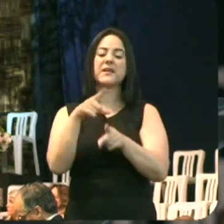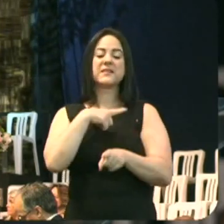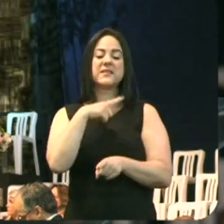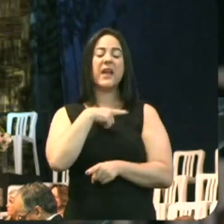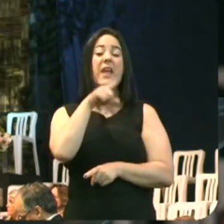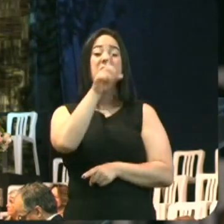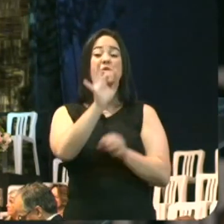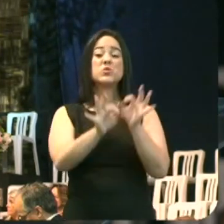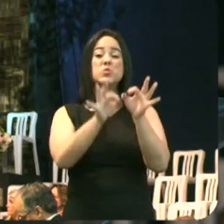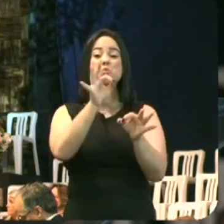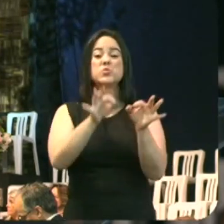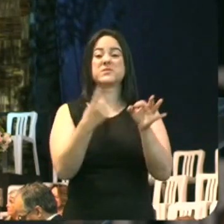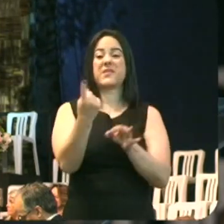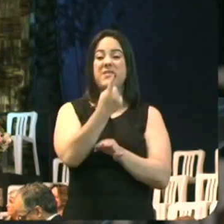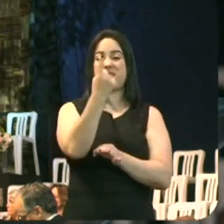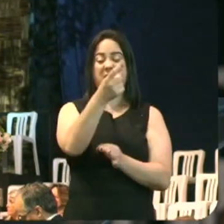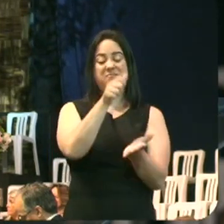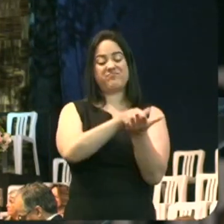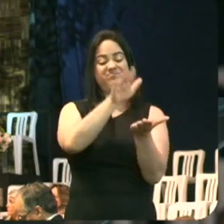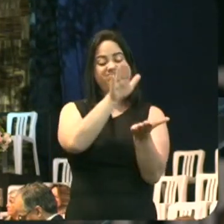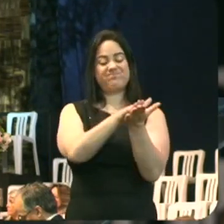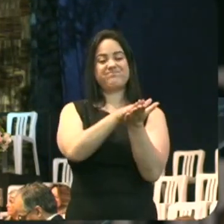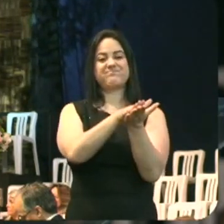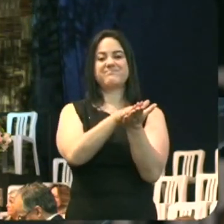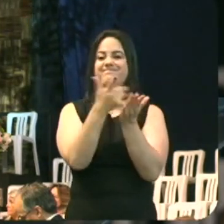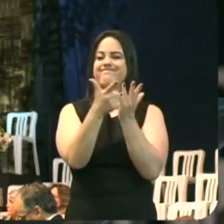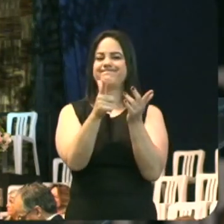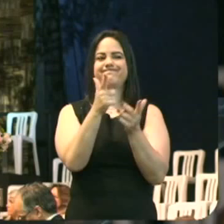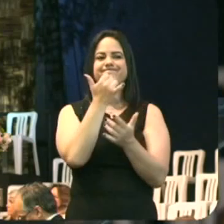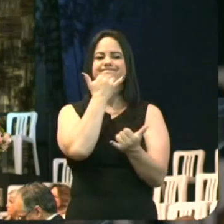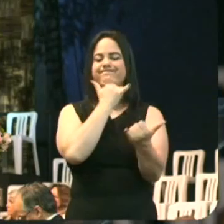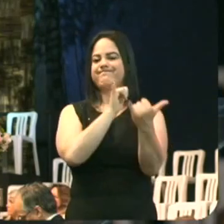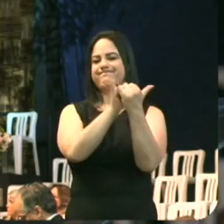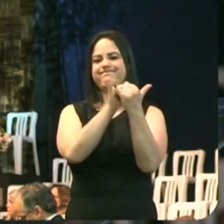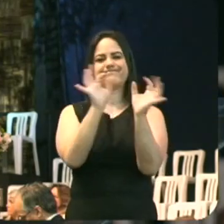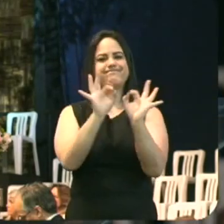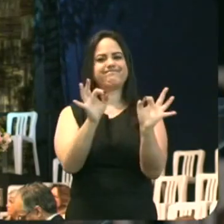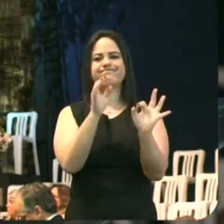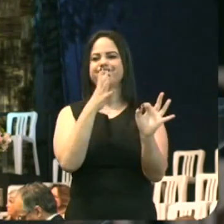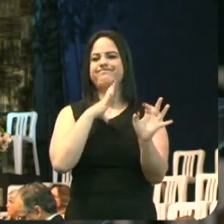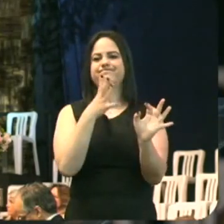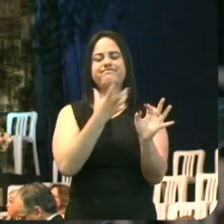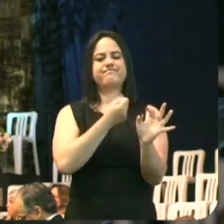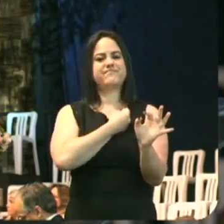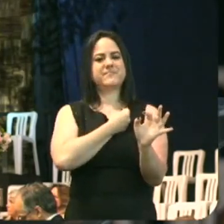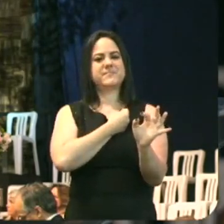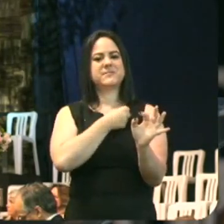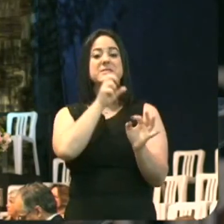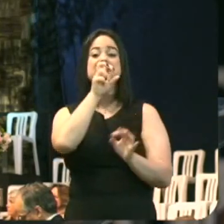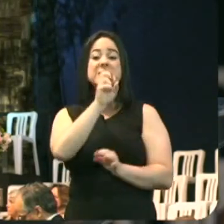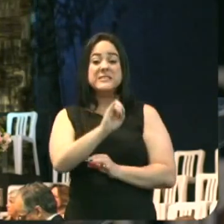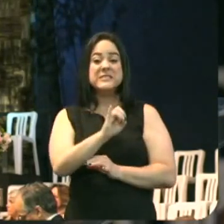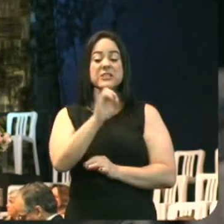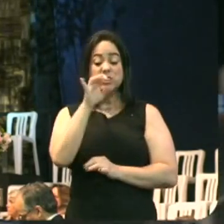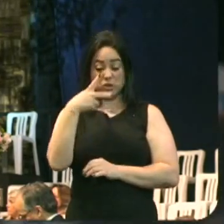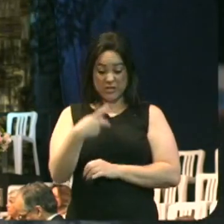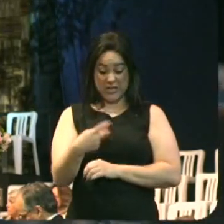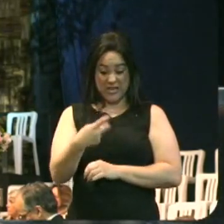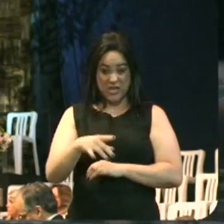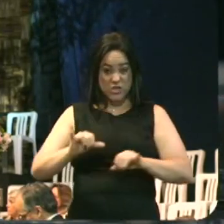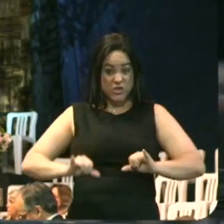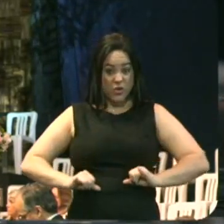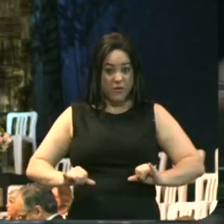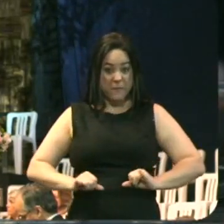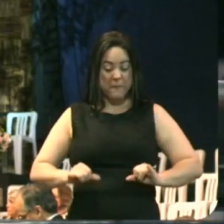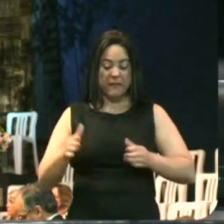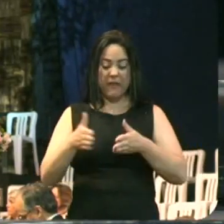um juízo eterno de Deus, sem perdão e sem salvação. Se fosse só aqui a